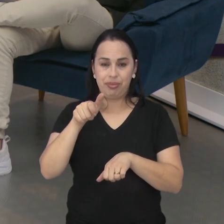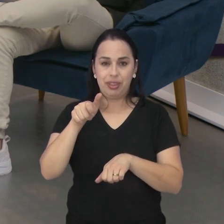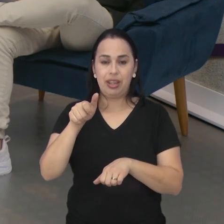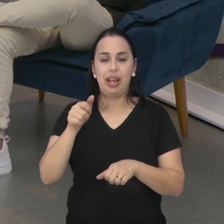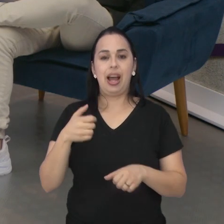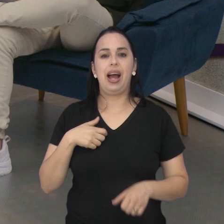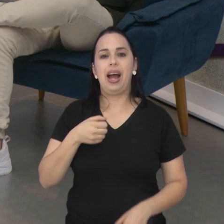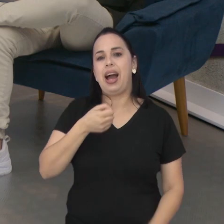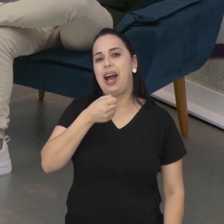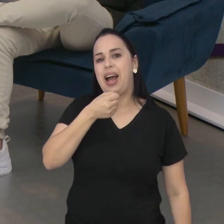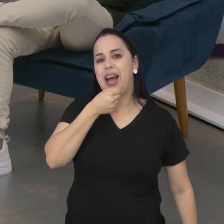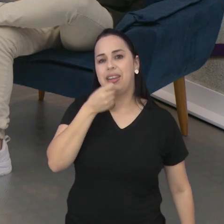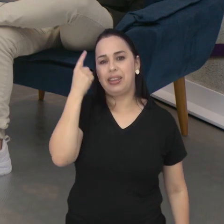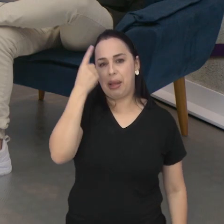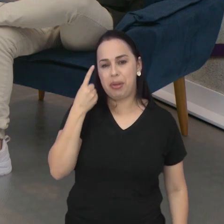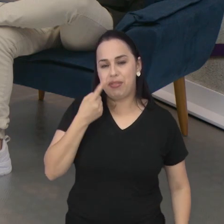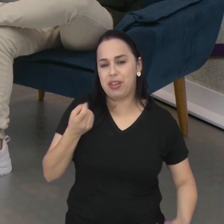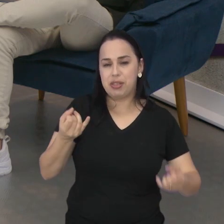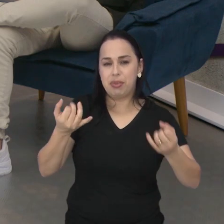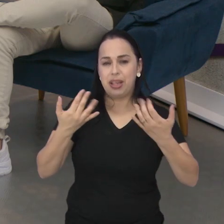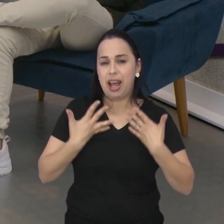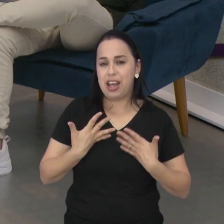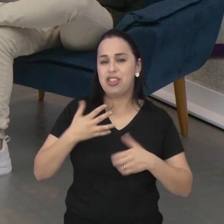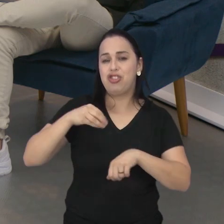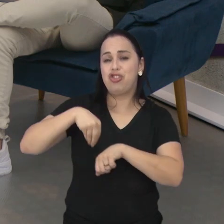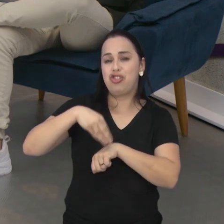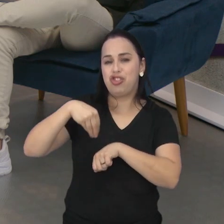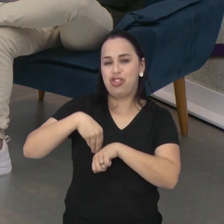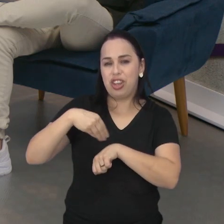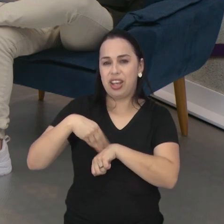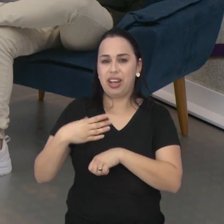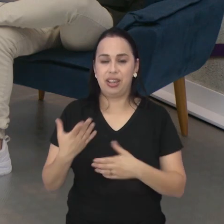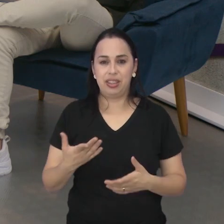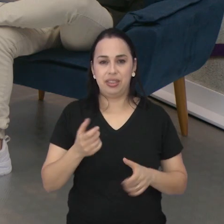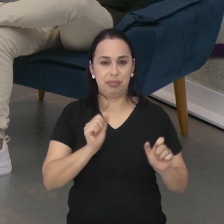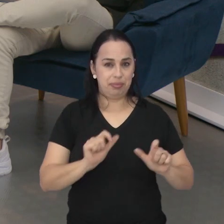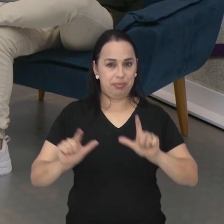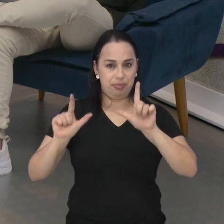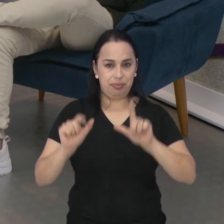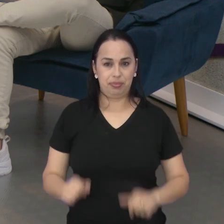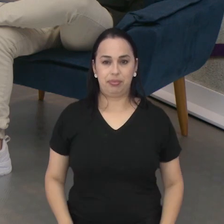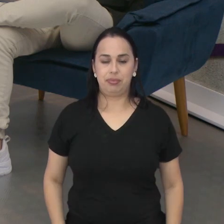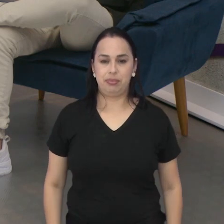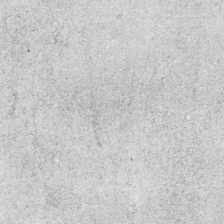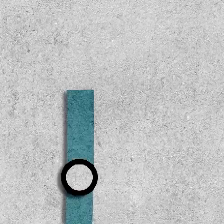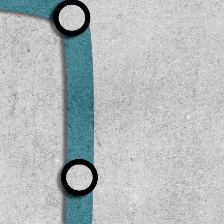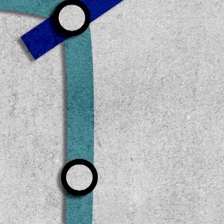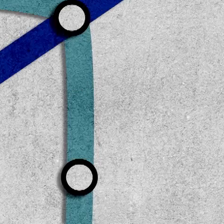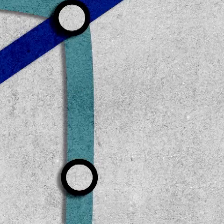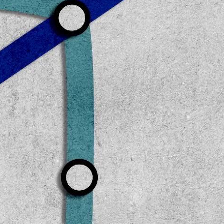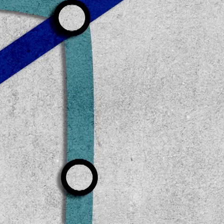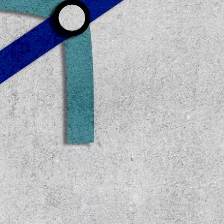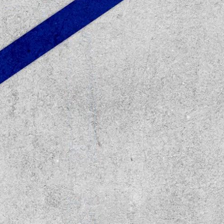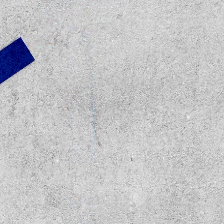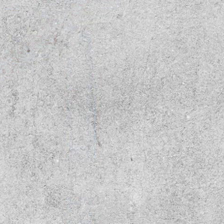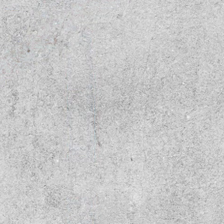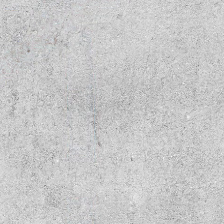micropigmentação, a Tamires vai nos trazer mais dicas sobre essa profissão. Confira com a gente.